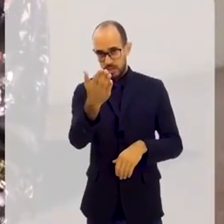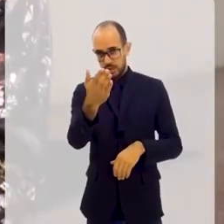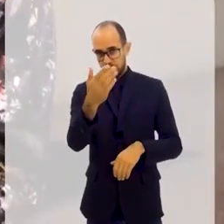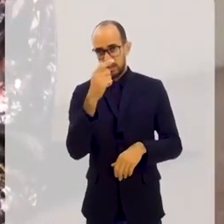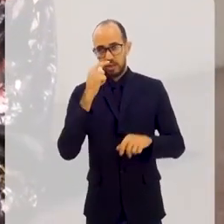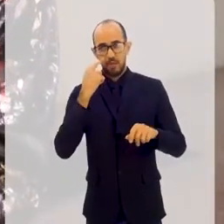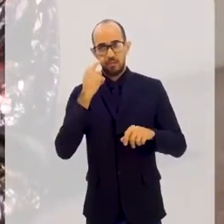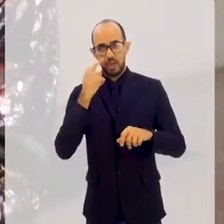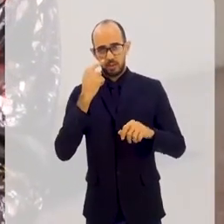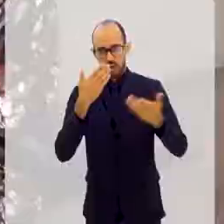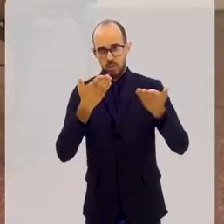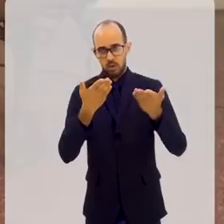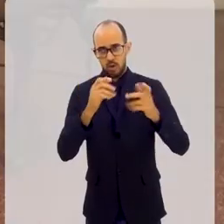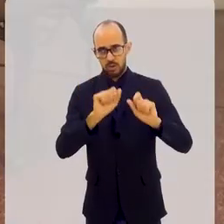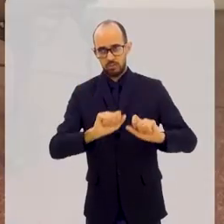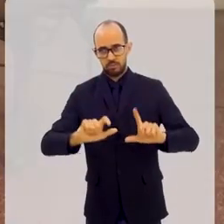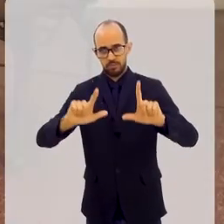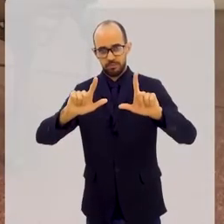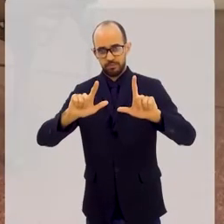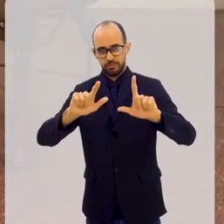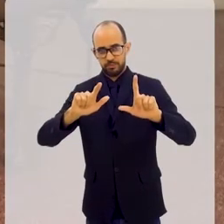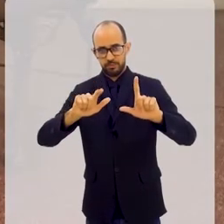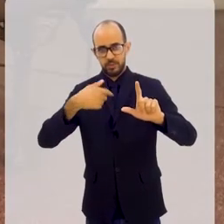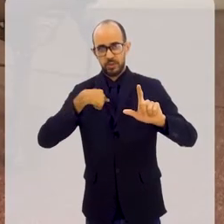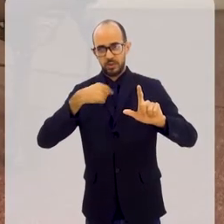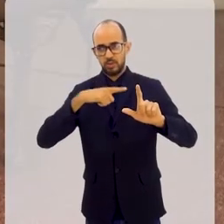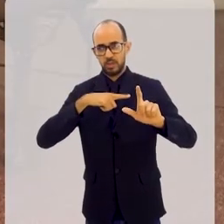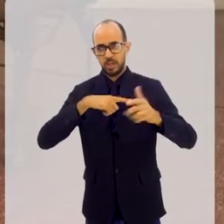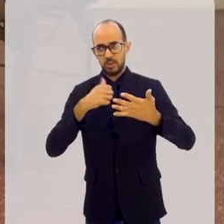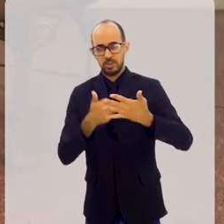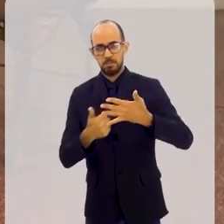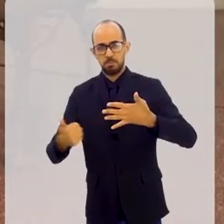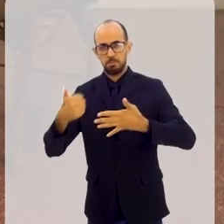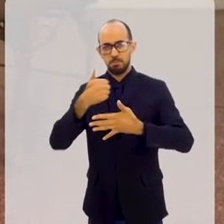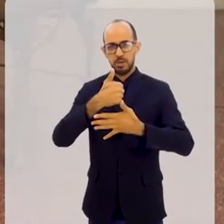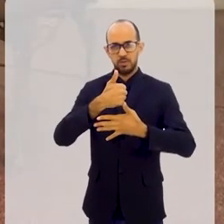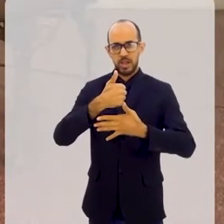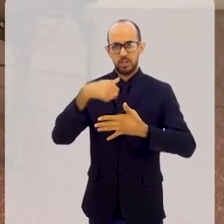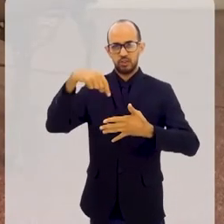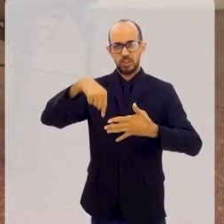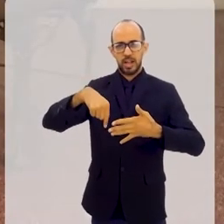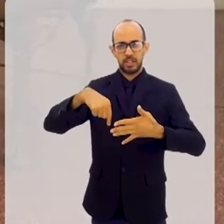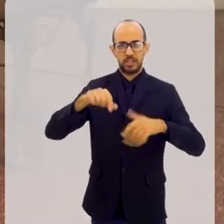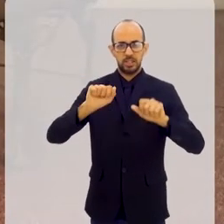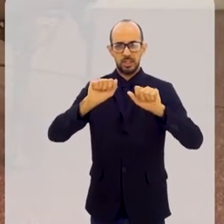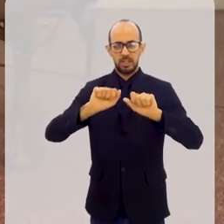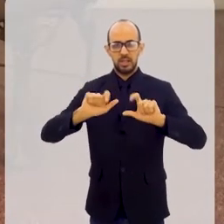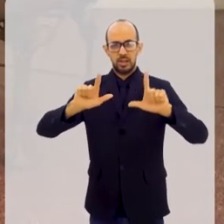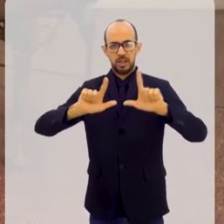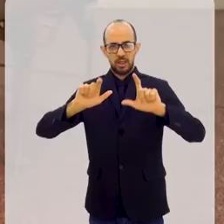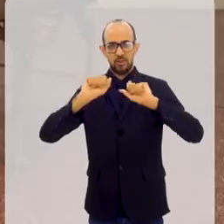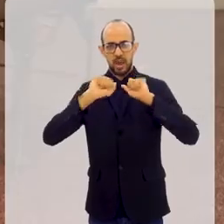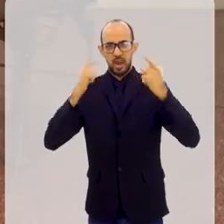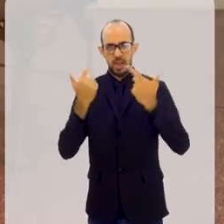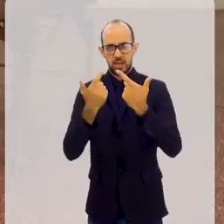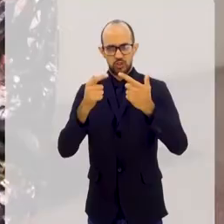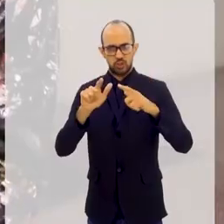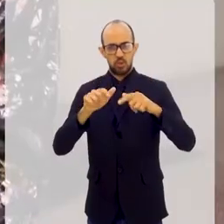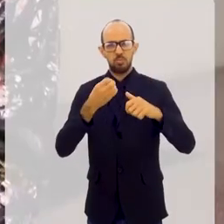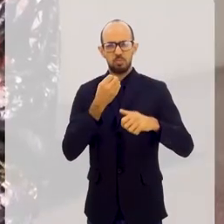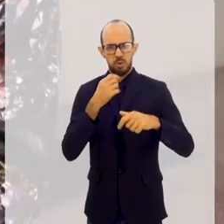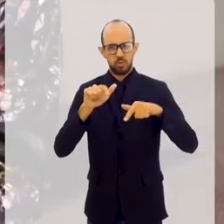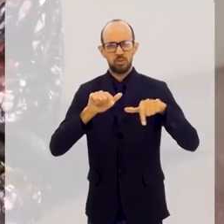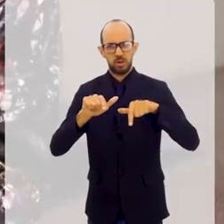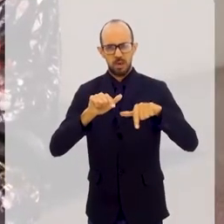eu quero agradecer a prestar esse privilégio fechar já tá entrevistando pela TV Alerta bom trabalho